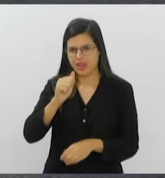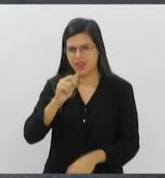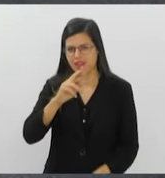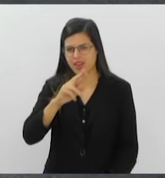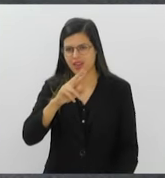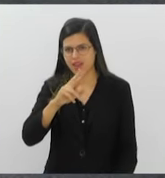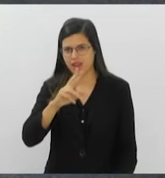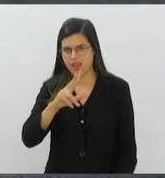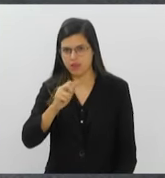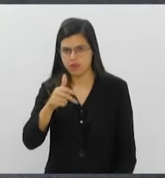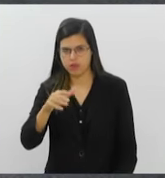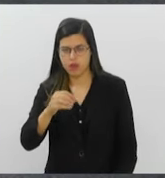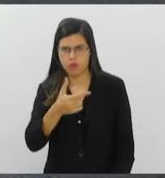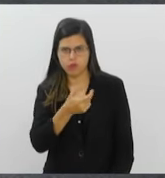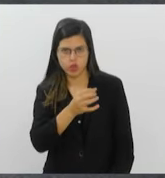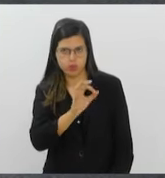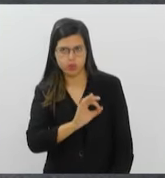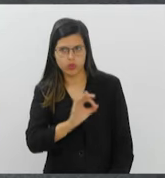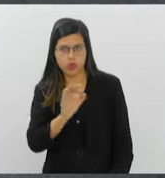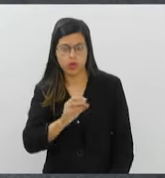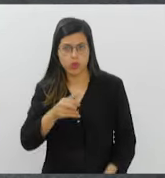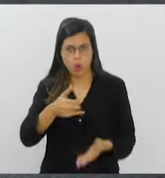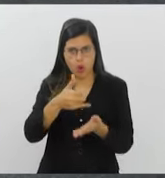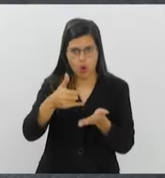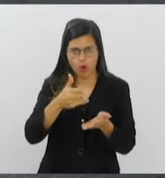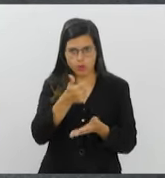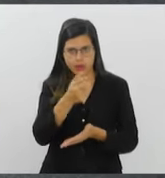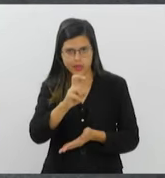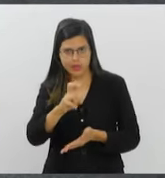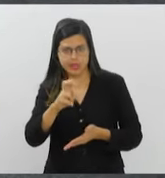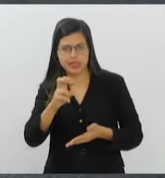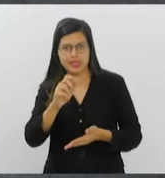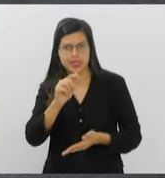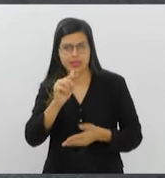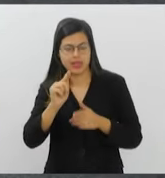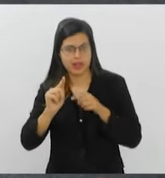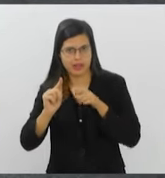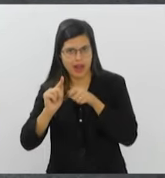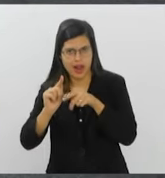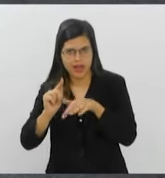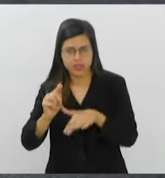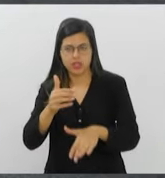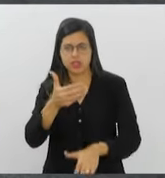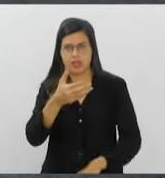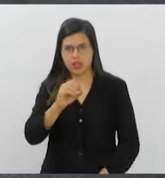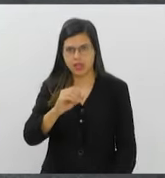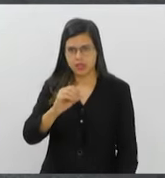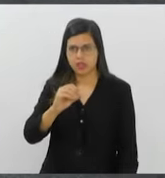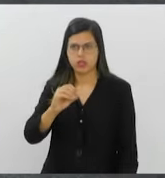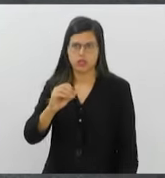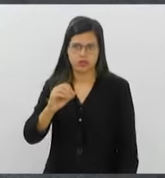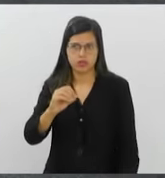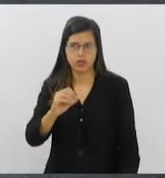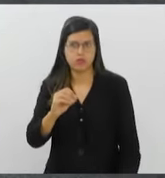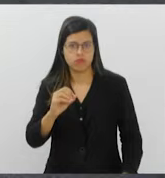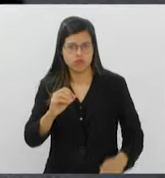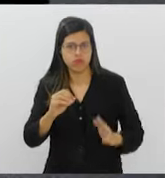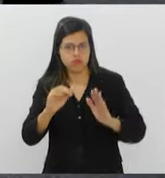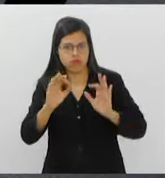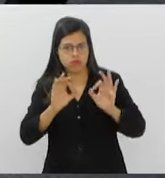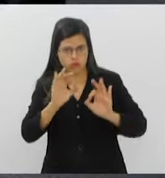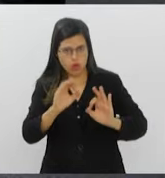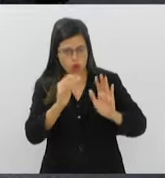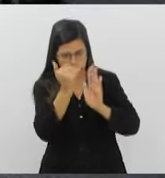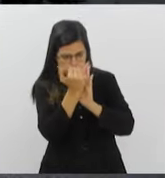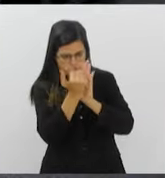20%, óleo, 15%, gás, 10%, porque é nessa ordem que eles são mais prejudiciais.